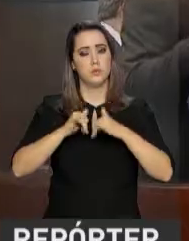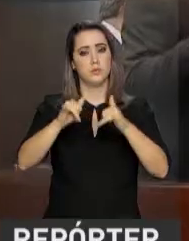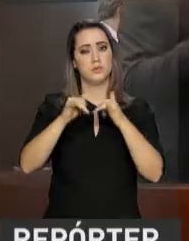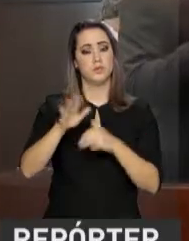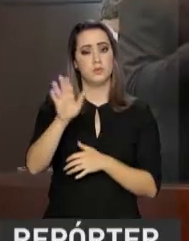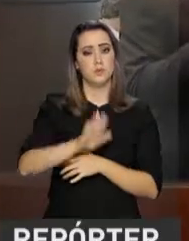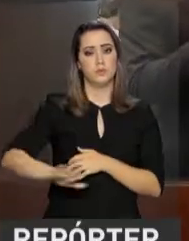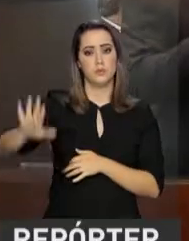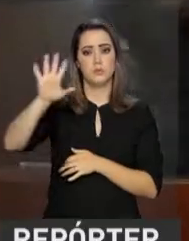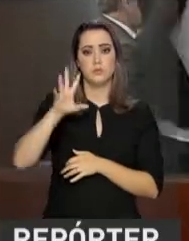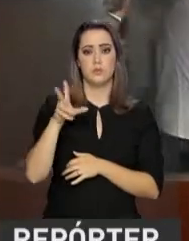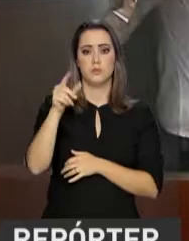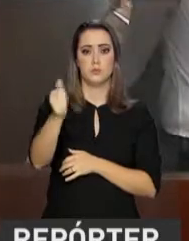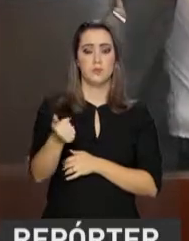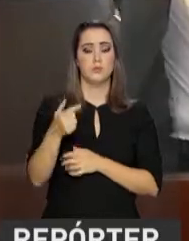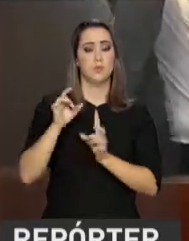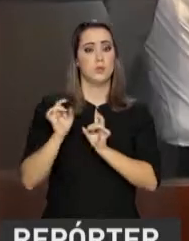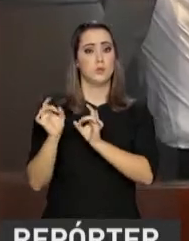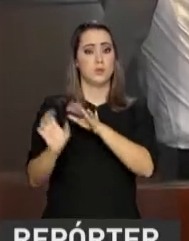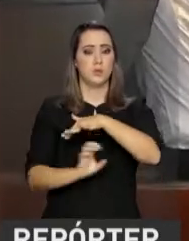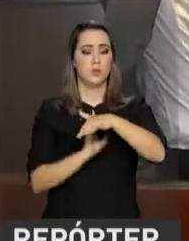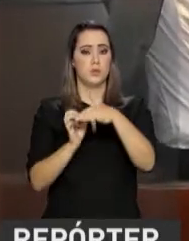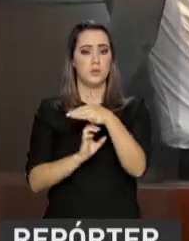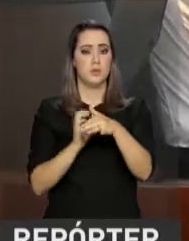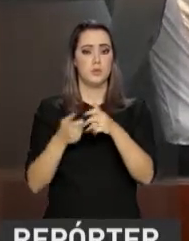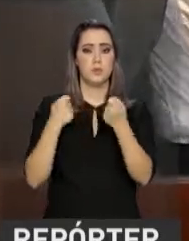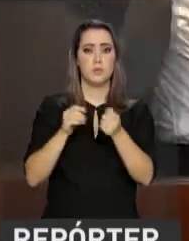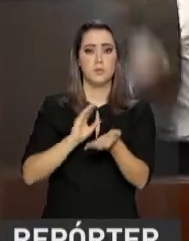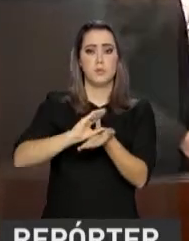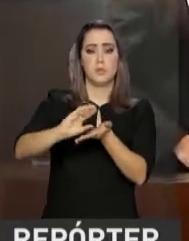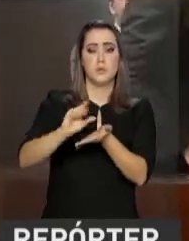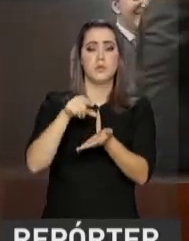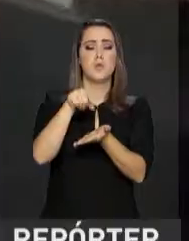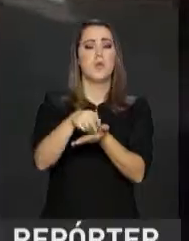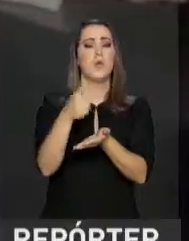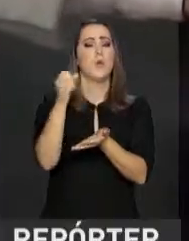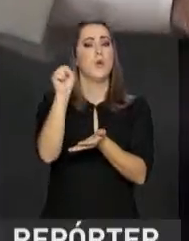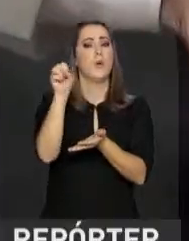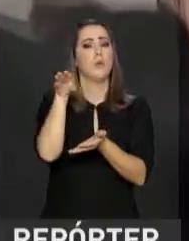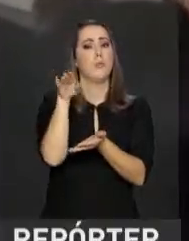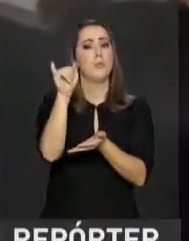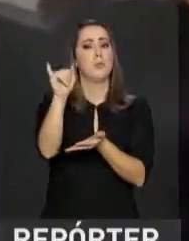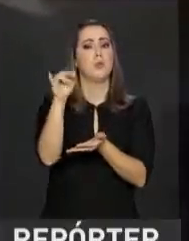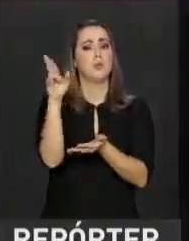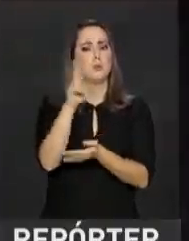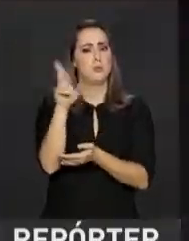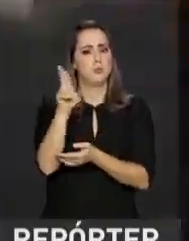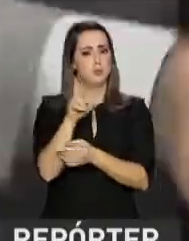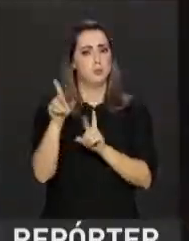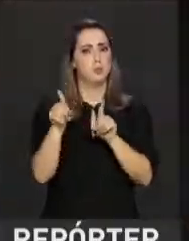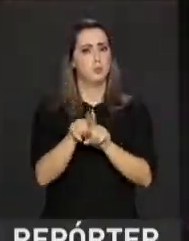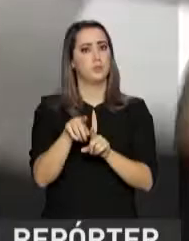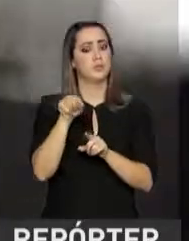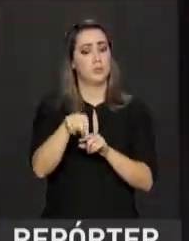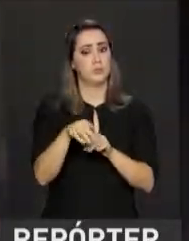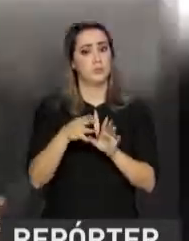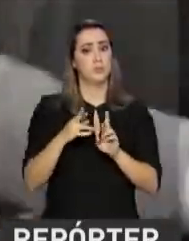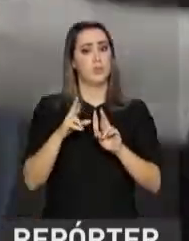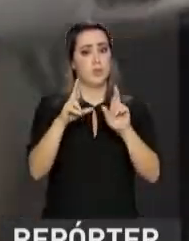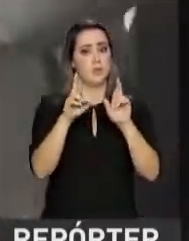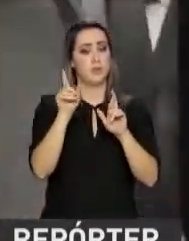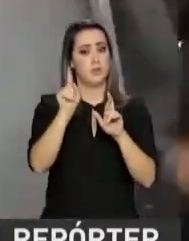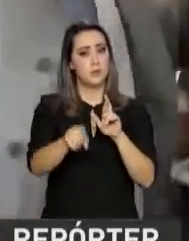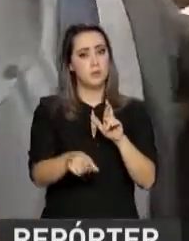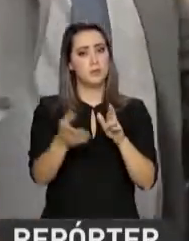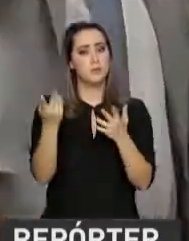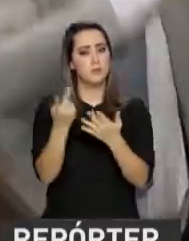nacional. No total, as empresas vencedoras devem investir 8 bilhões e 700 milhões de reais. E a expectativa